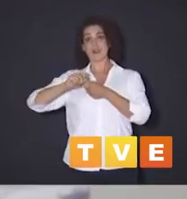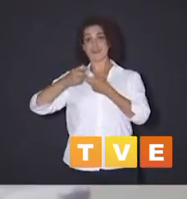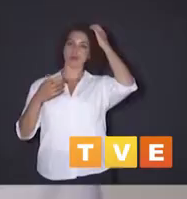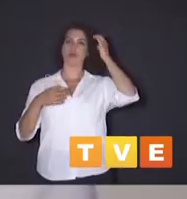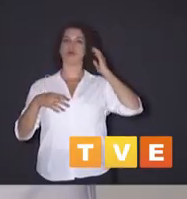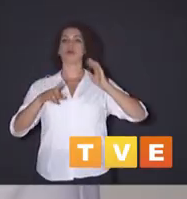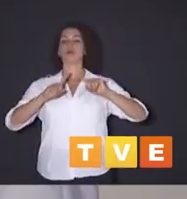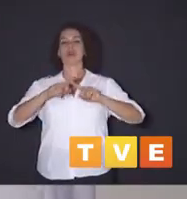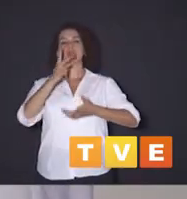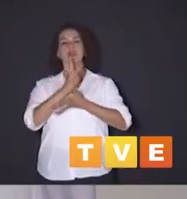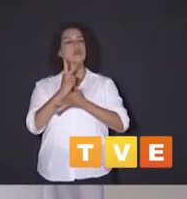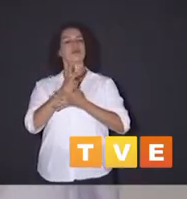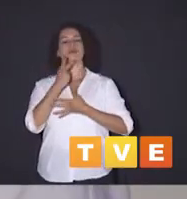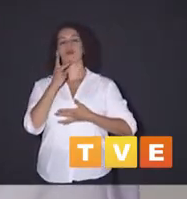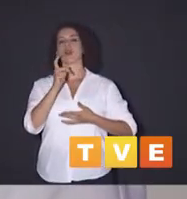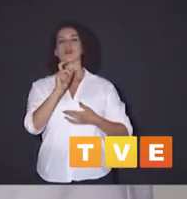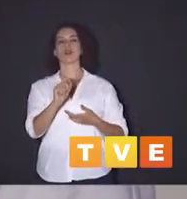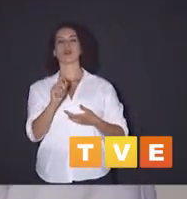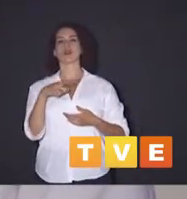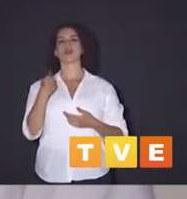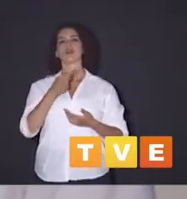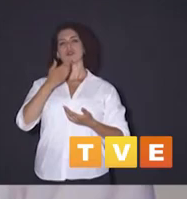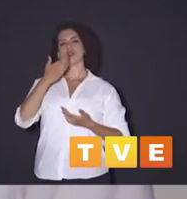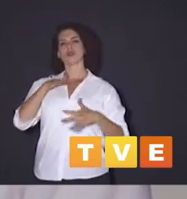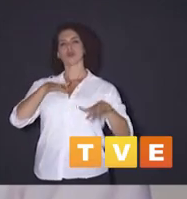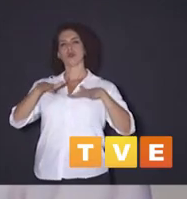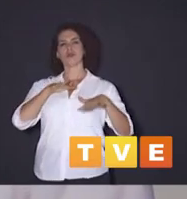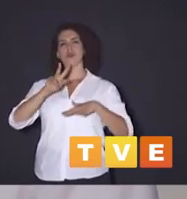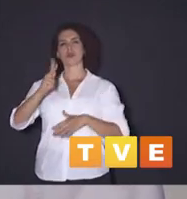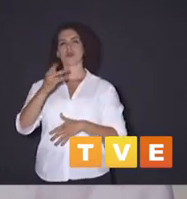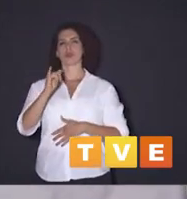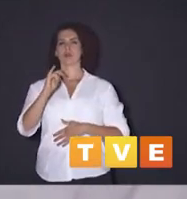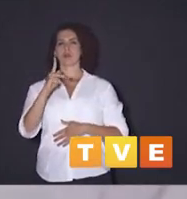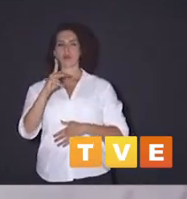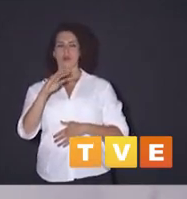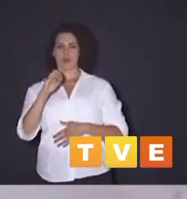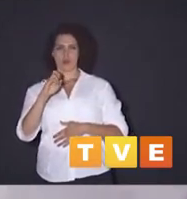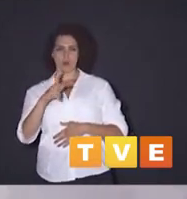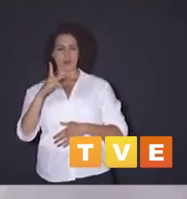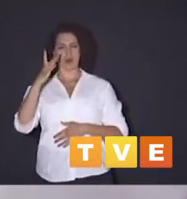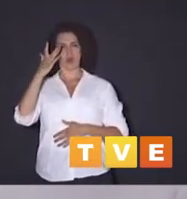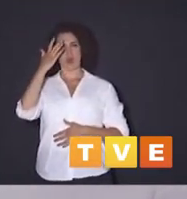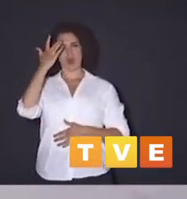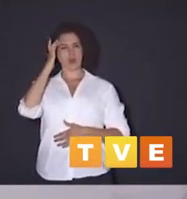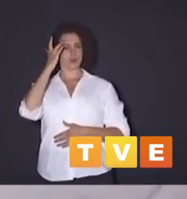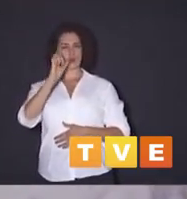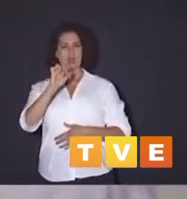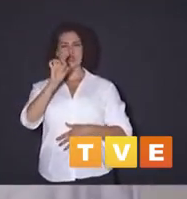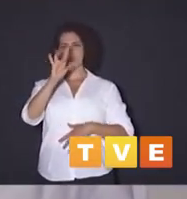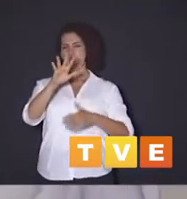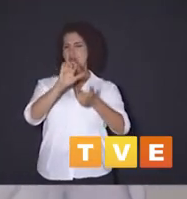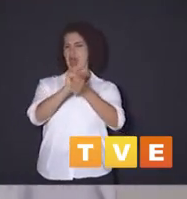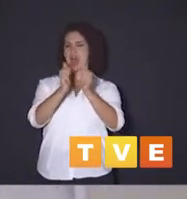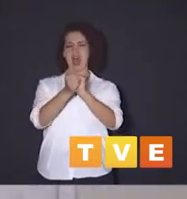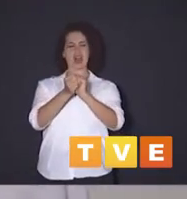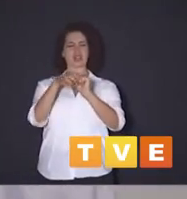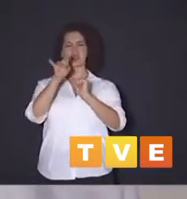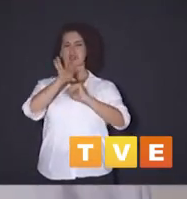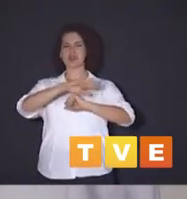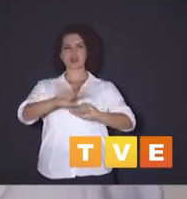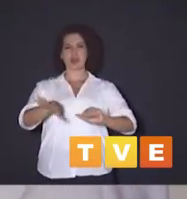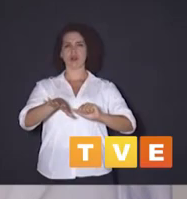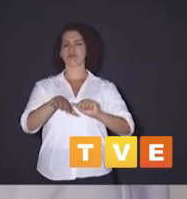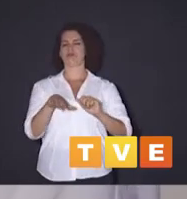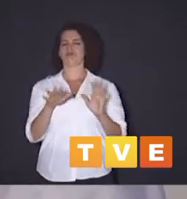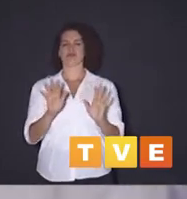populares a gente não acredita a gente quer do movimento hip hop apenas a xi pela arte porque acho que a